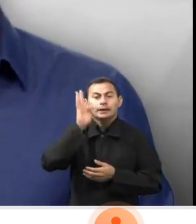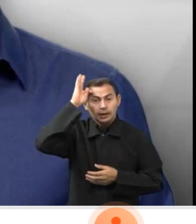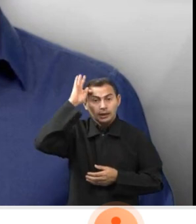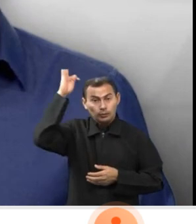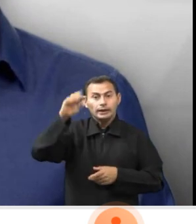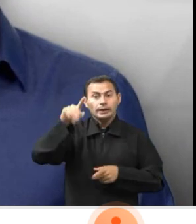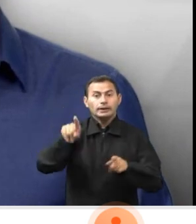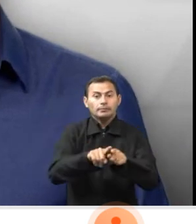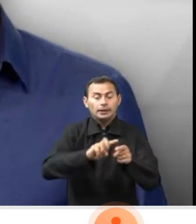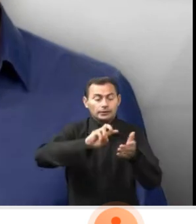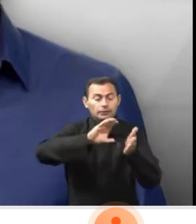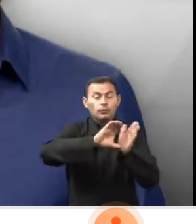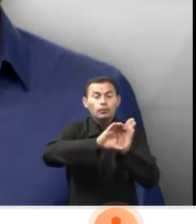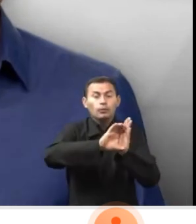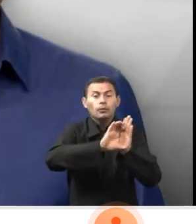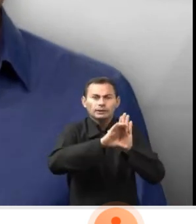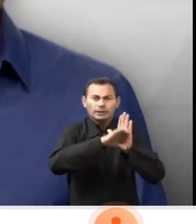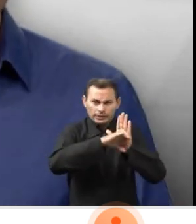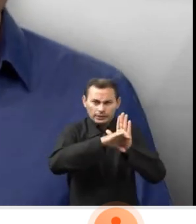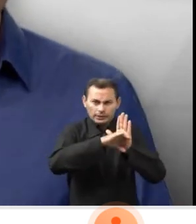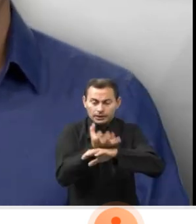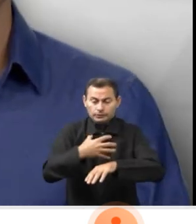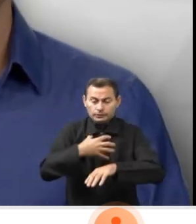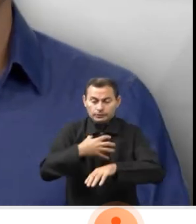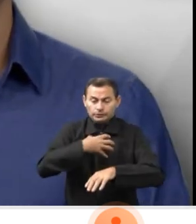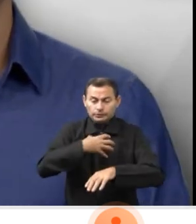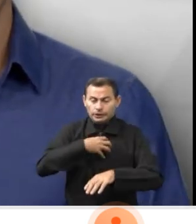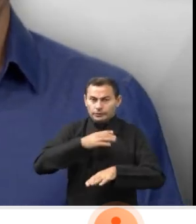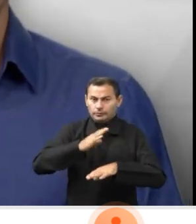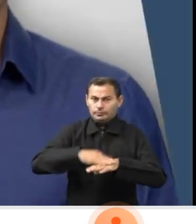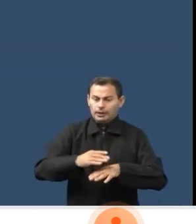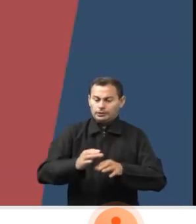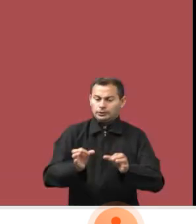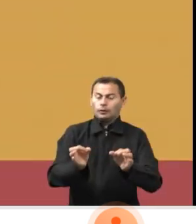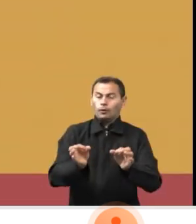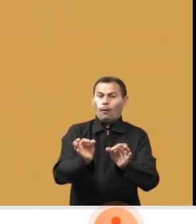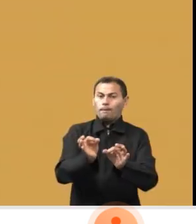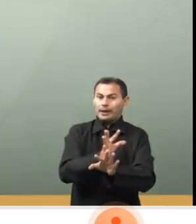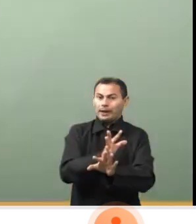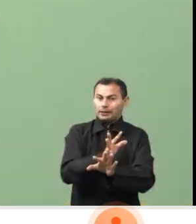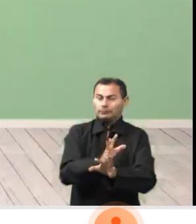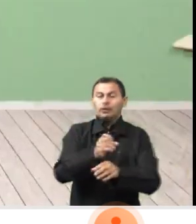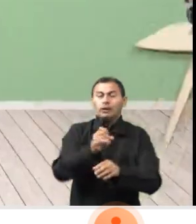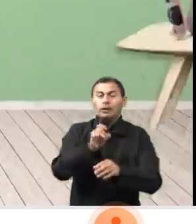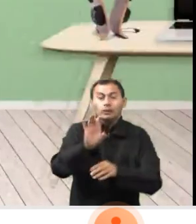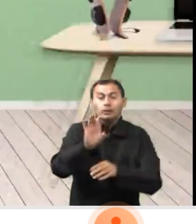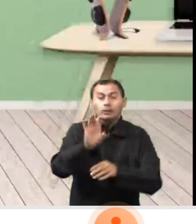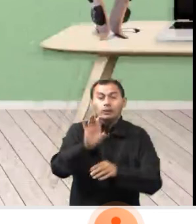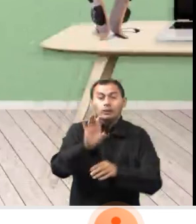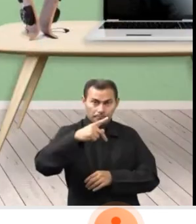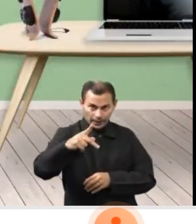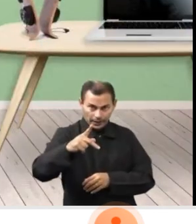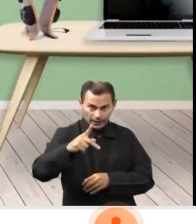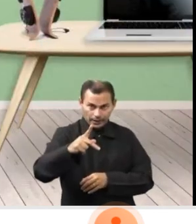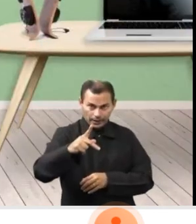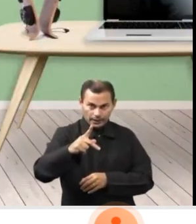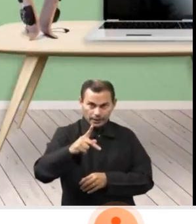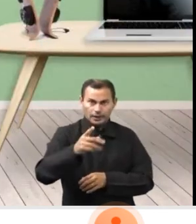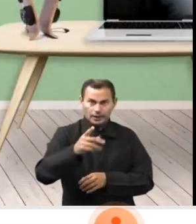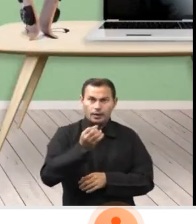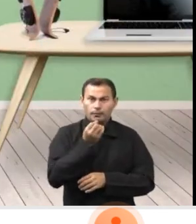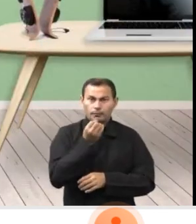os conceitos da disciplina de forma mais completa. Só assim as SPs que servem